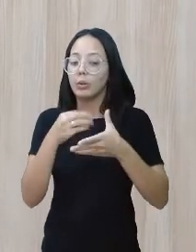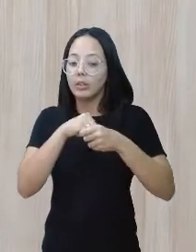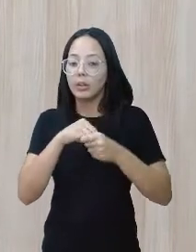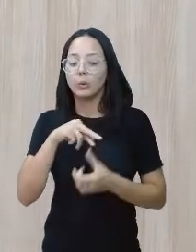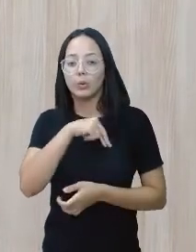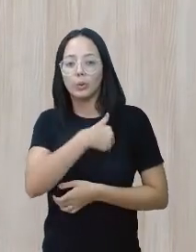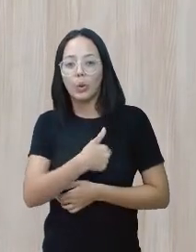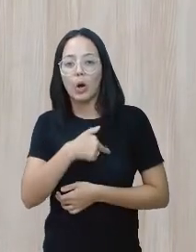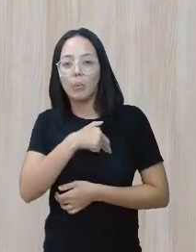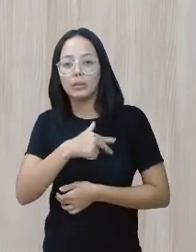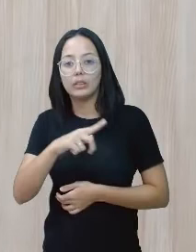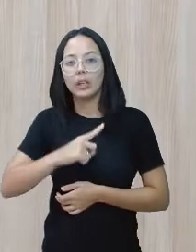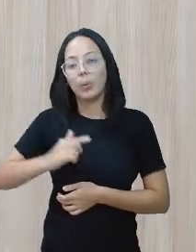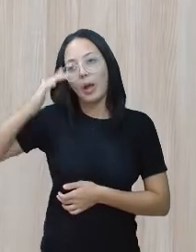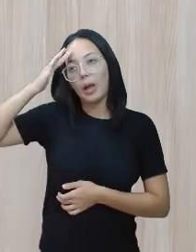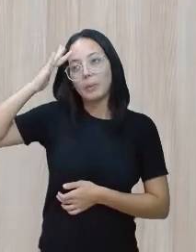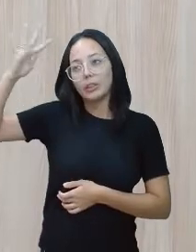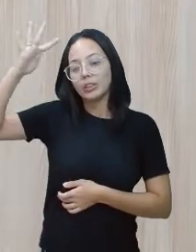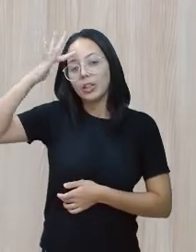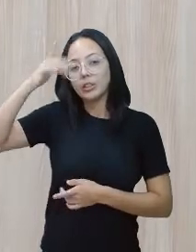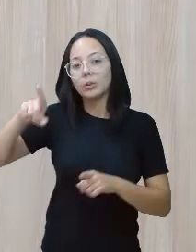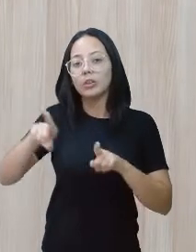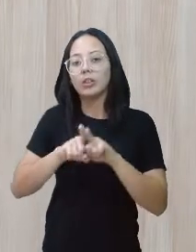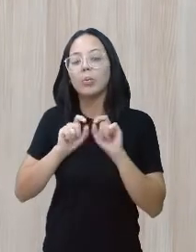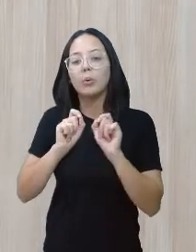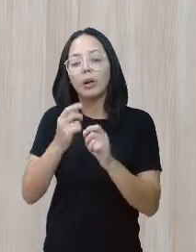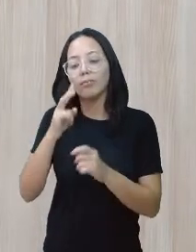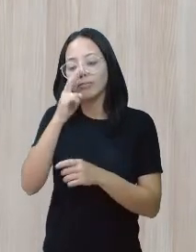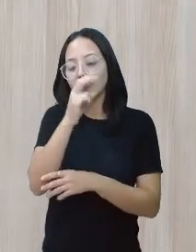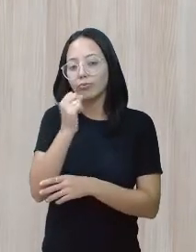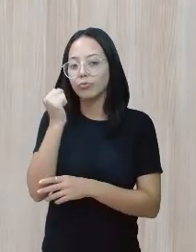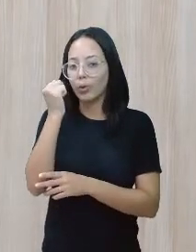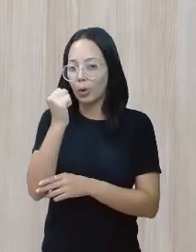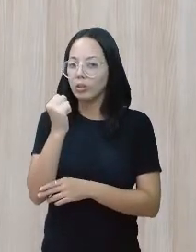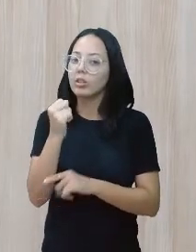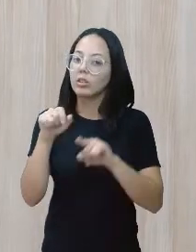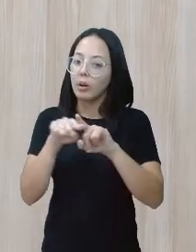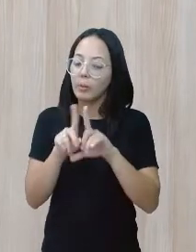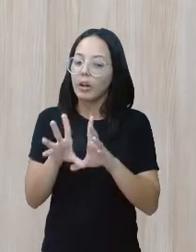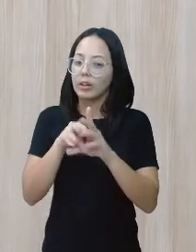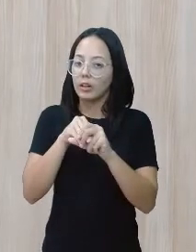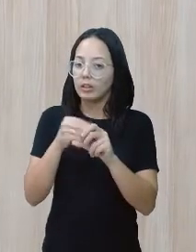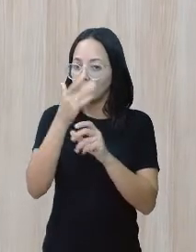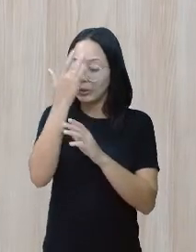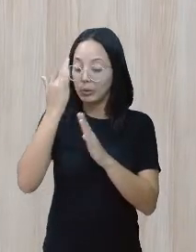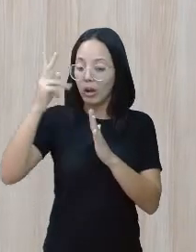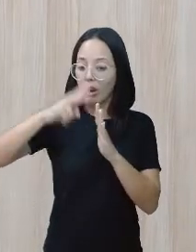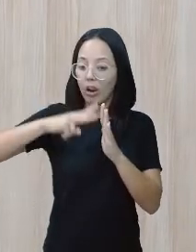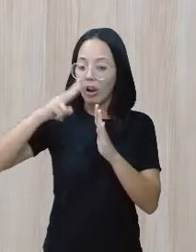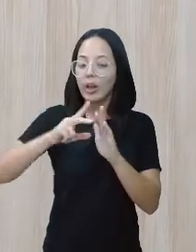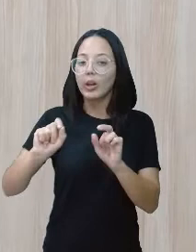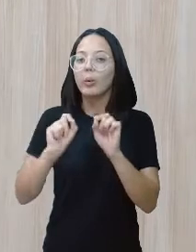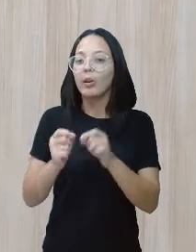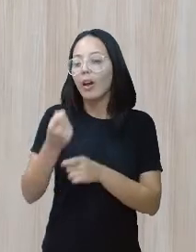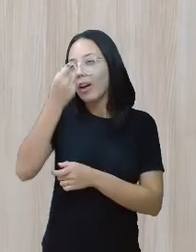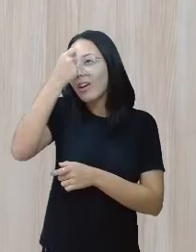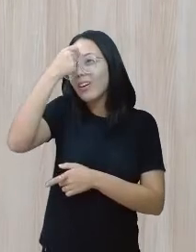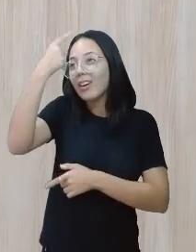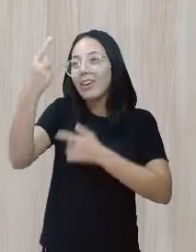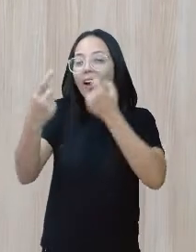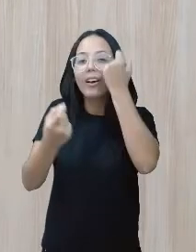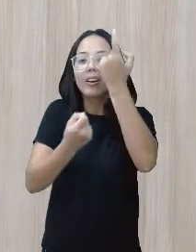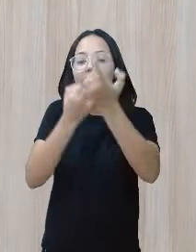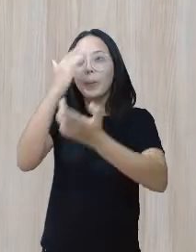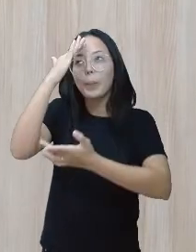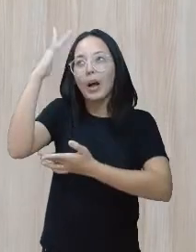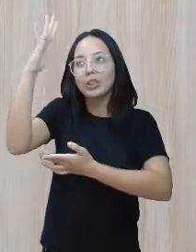eu tenho a imaginação muito mais latente no leitor, que é aquele que cria na sua cabeça